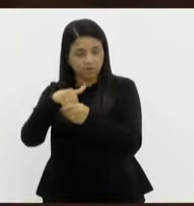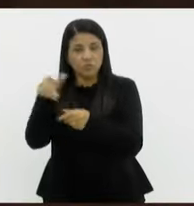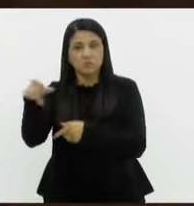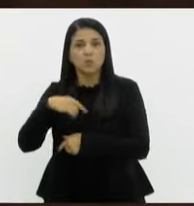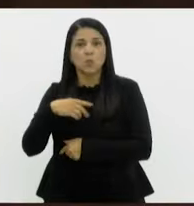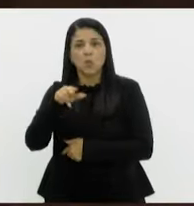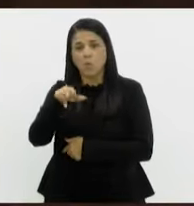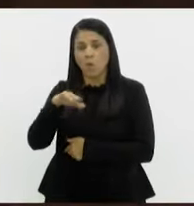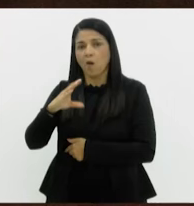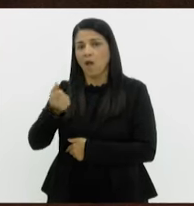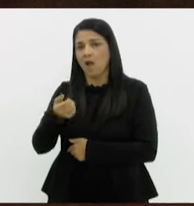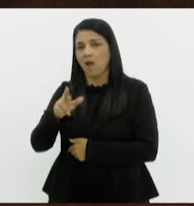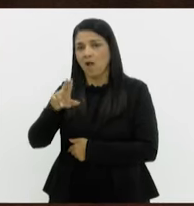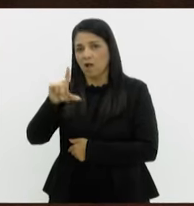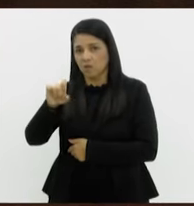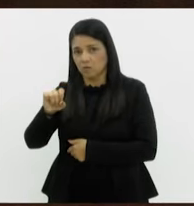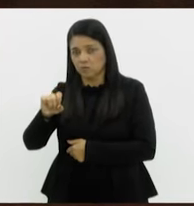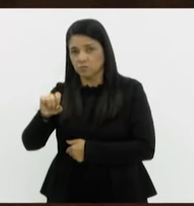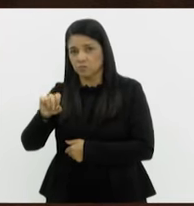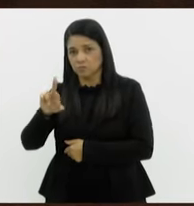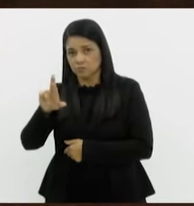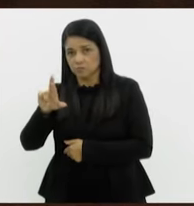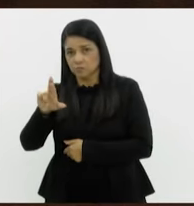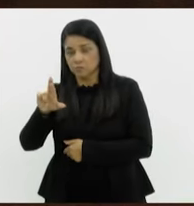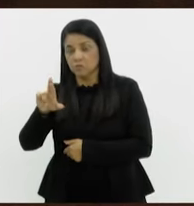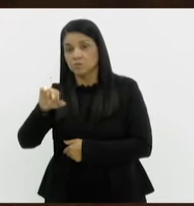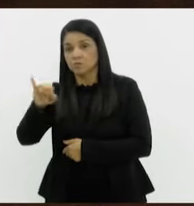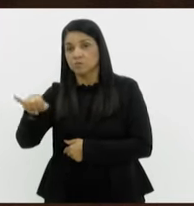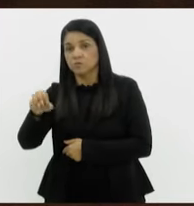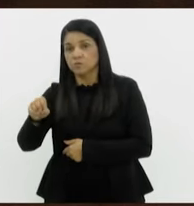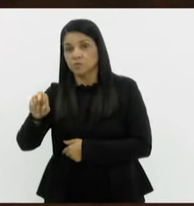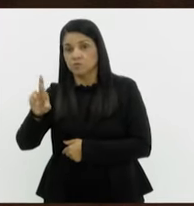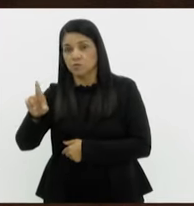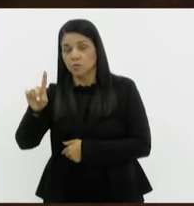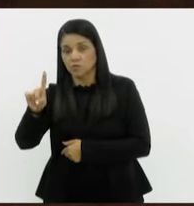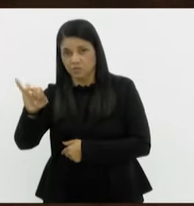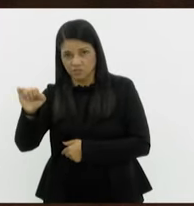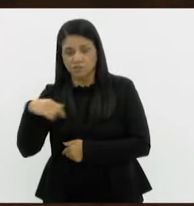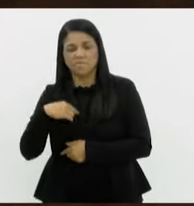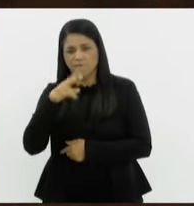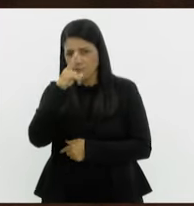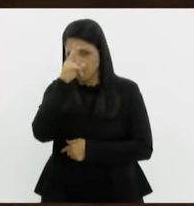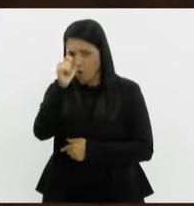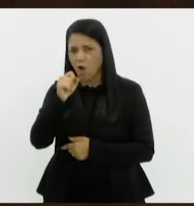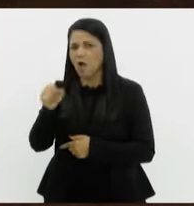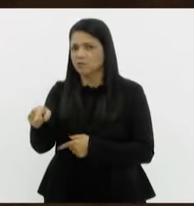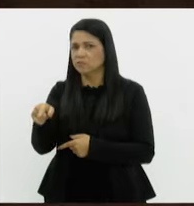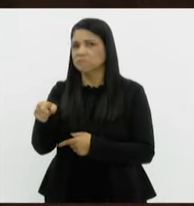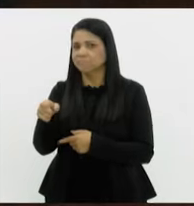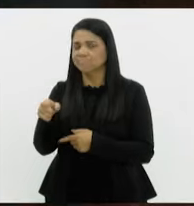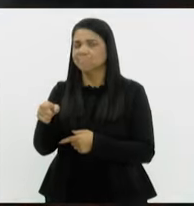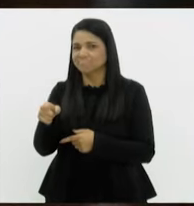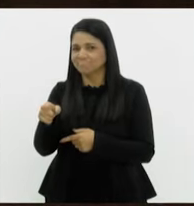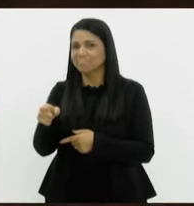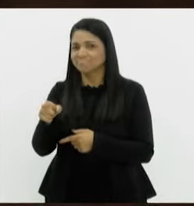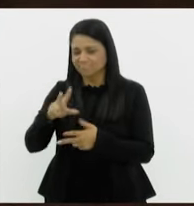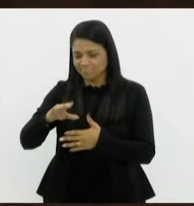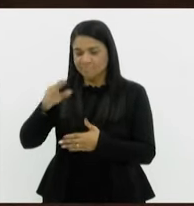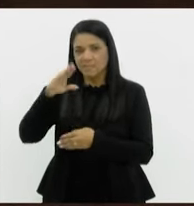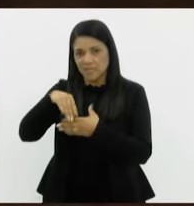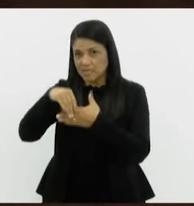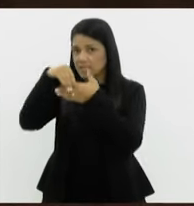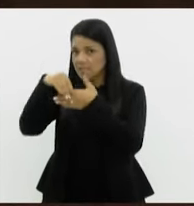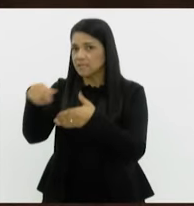Jordi, líder da forte oposição na Câmara Federal, também tem sua base eleitoral, tanto